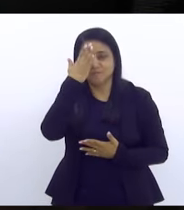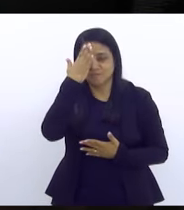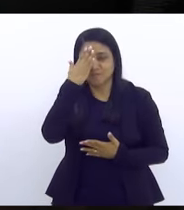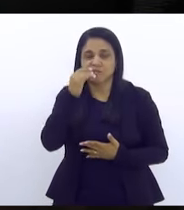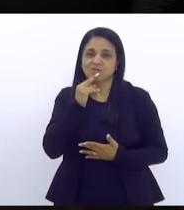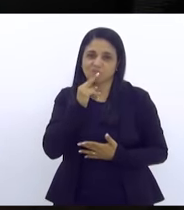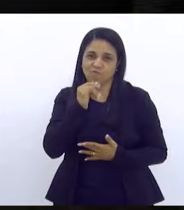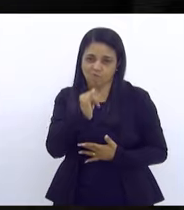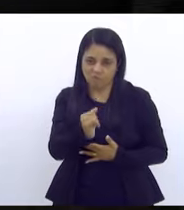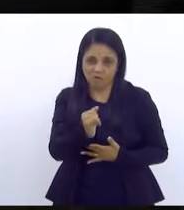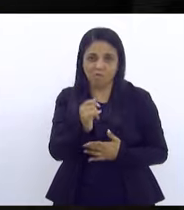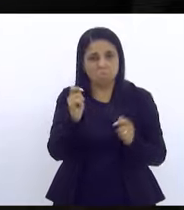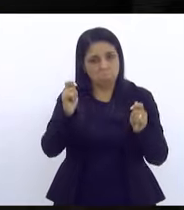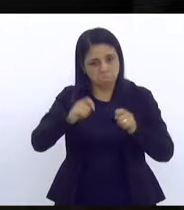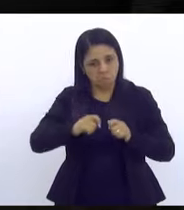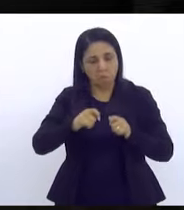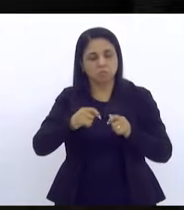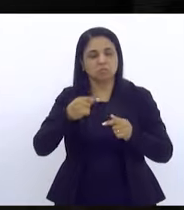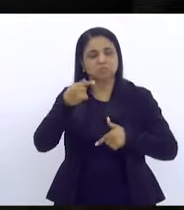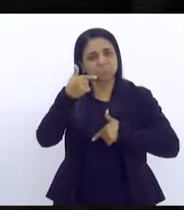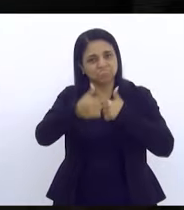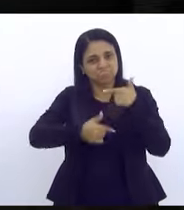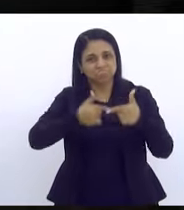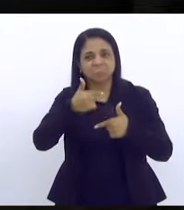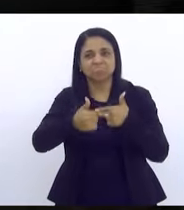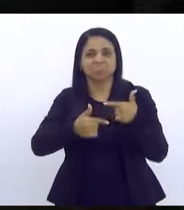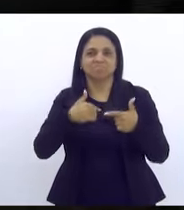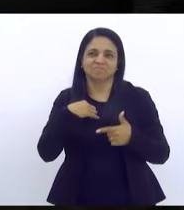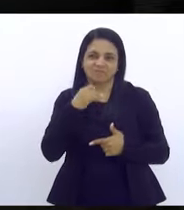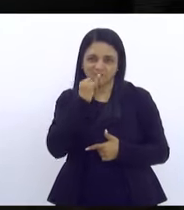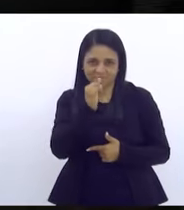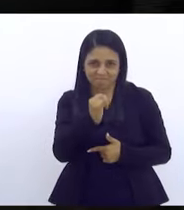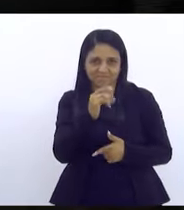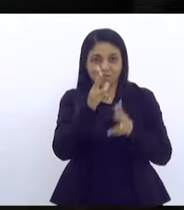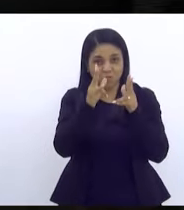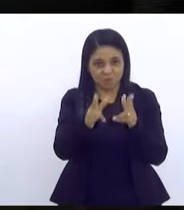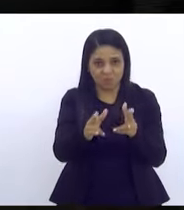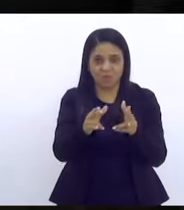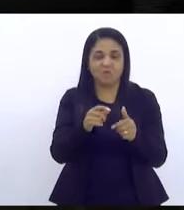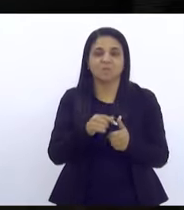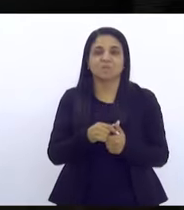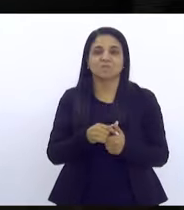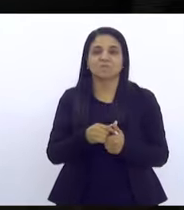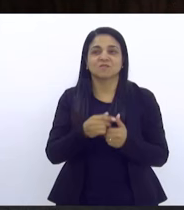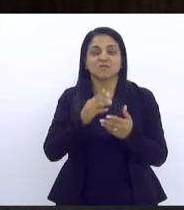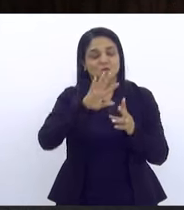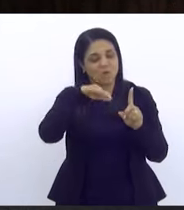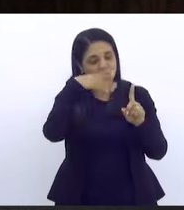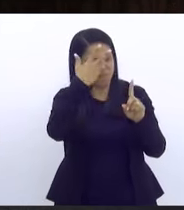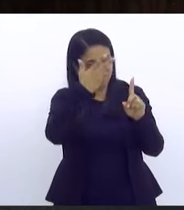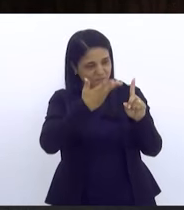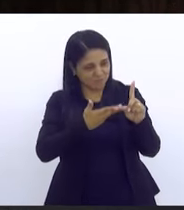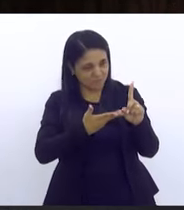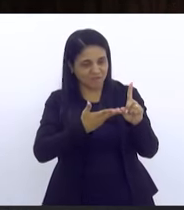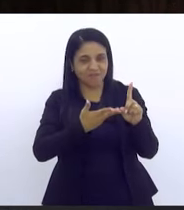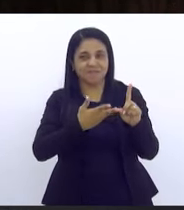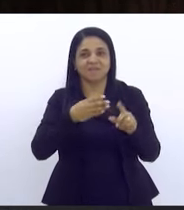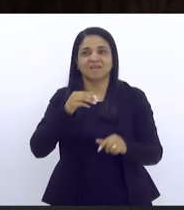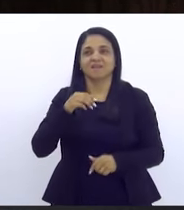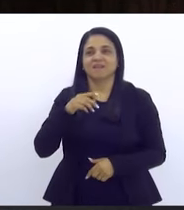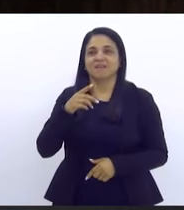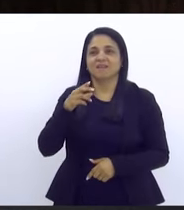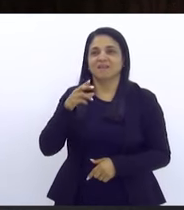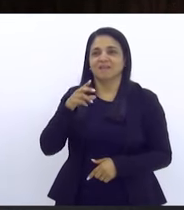também enfrentei essa batalha. Nós queremos aqui também homenagear a Dona